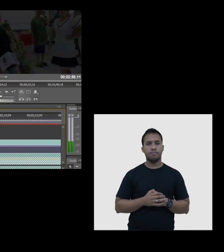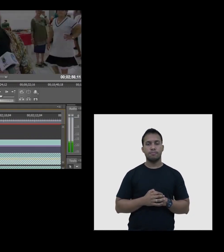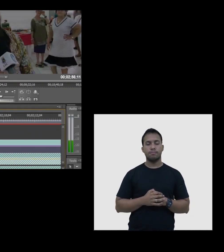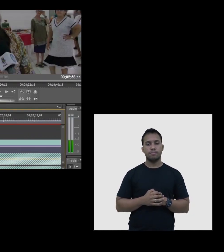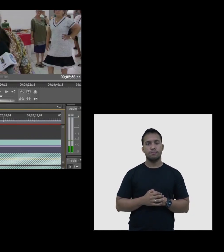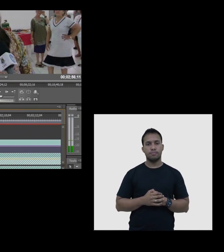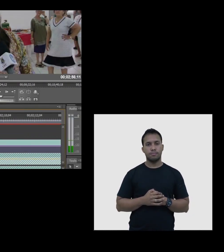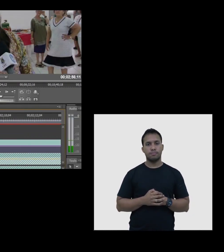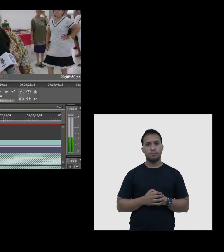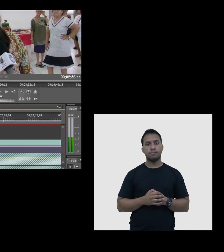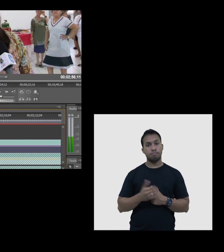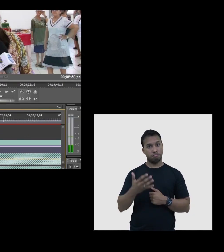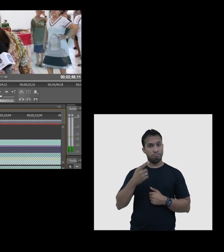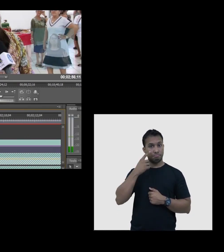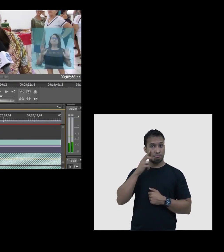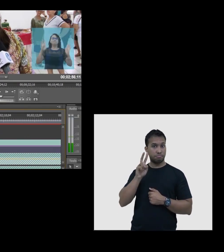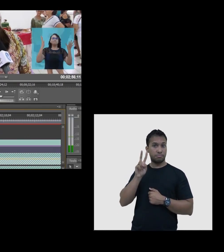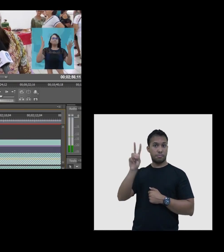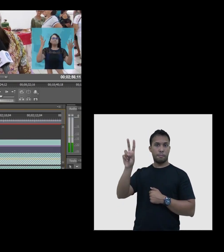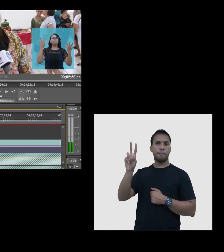como é que ficou.